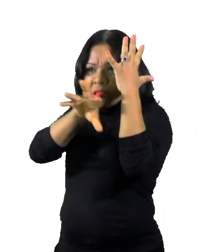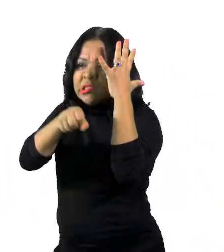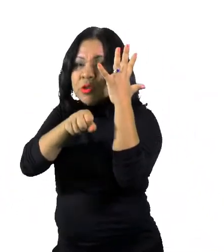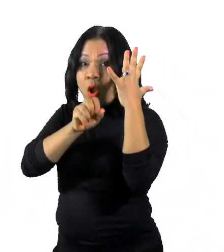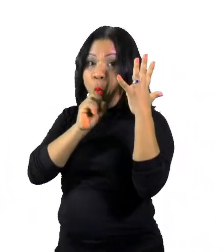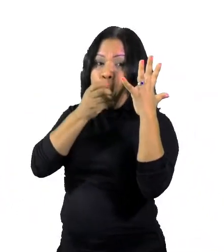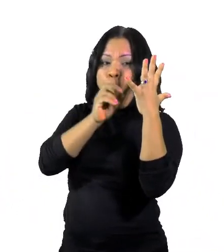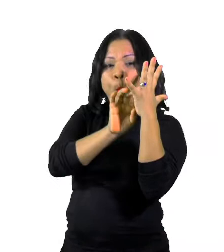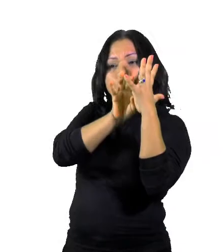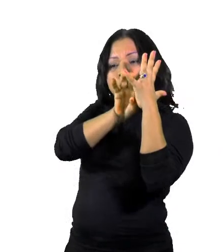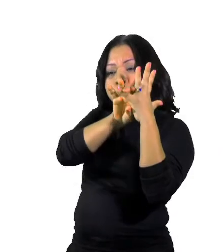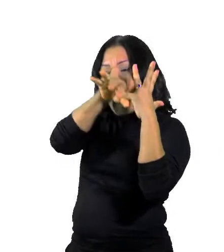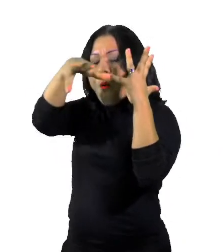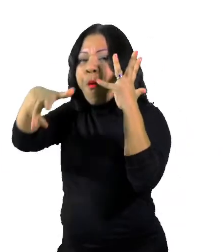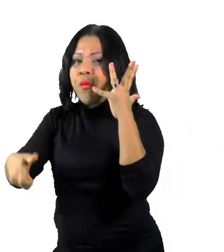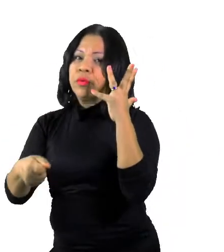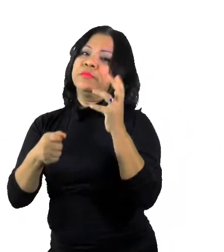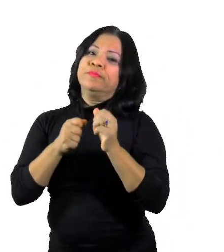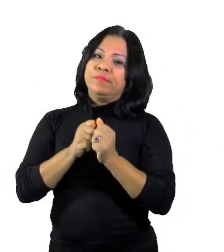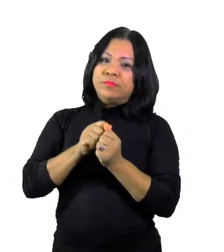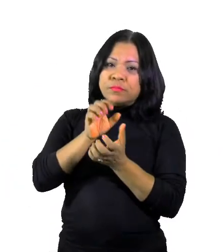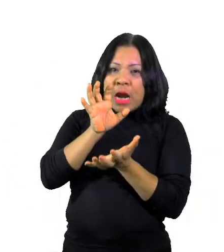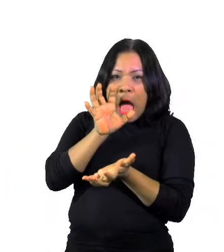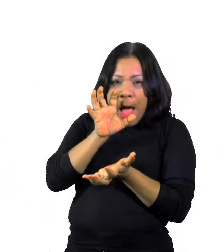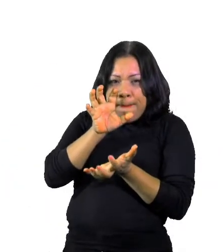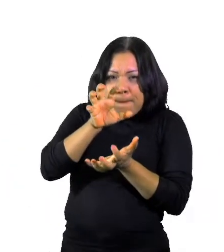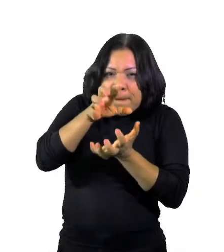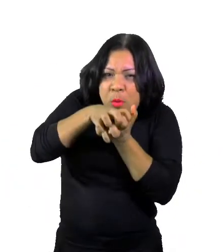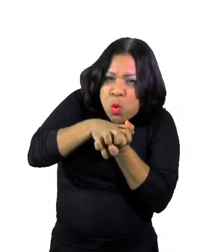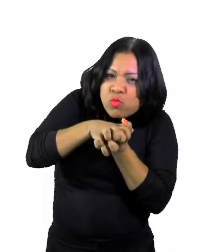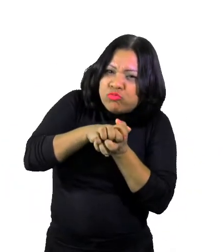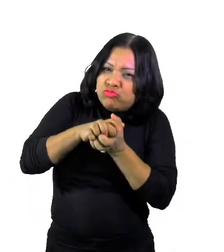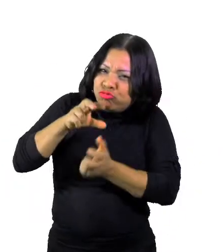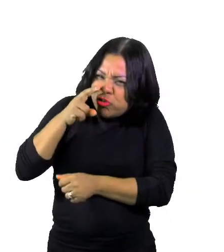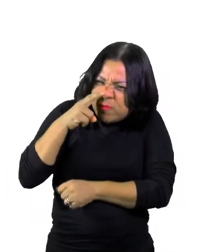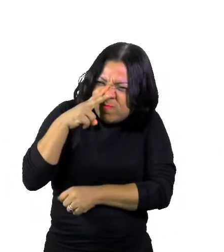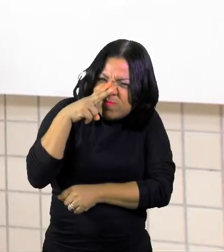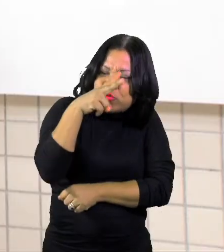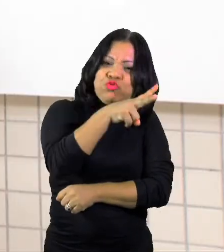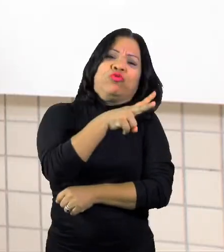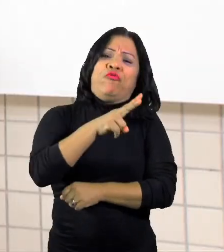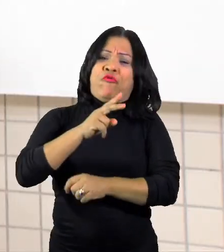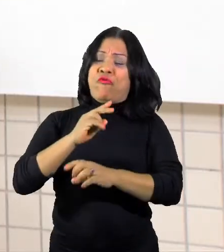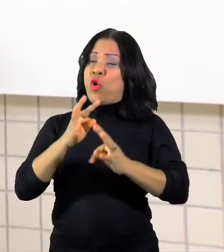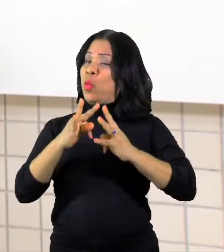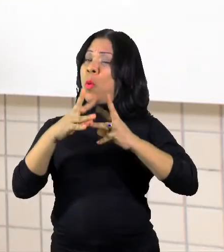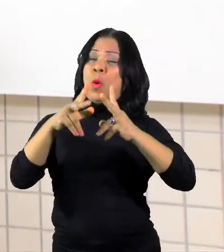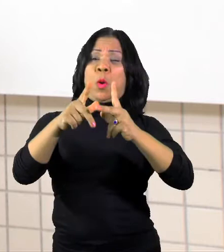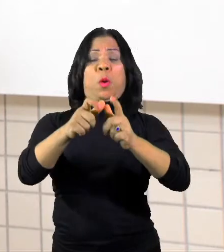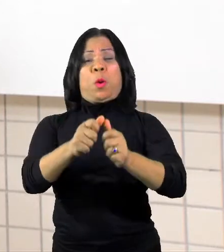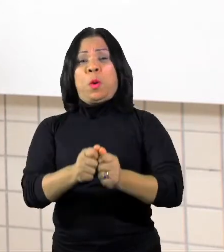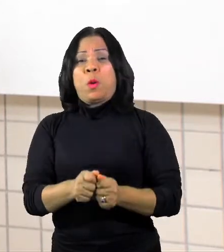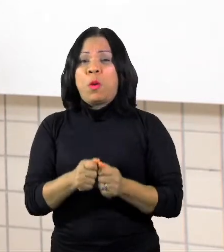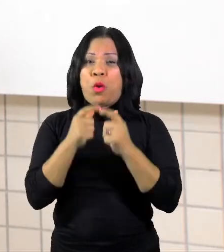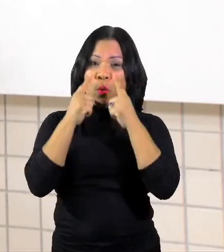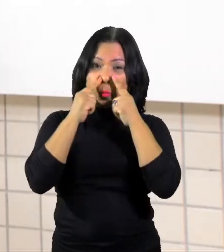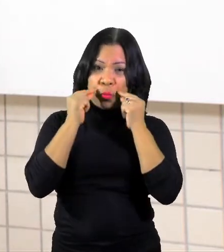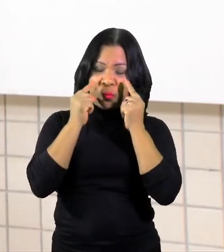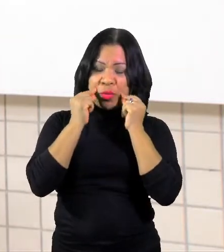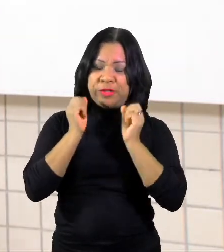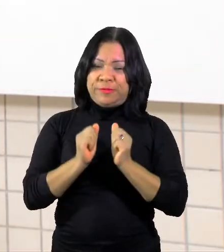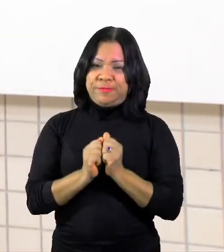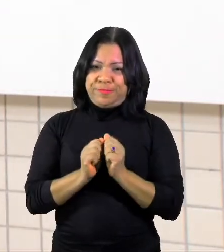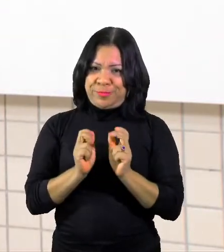mordida mais forte do que a dos felinos maiores. ok? Então, esse foi o texto,